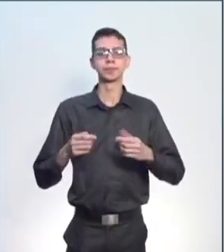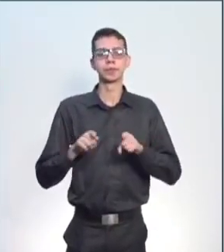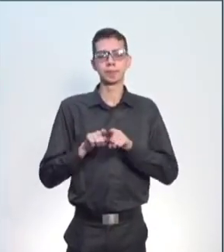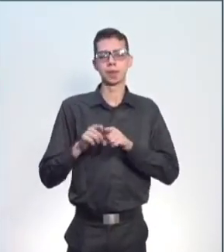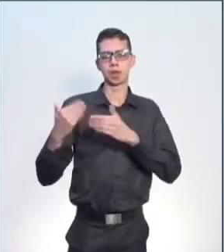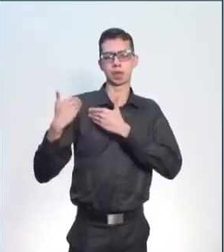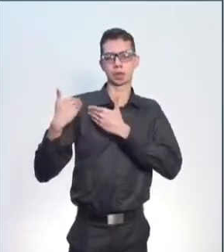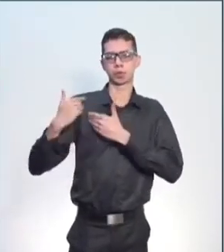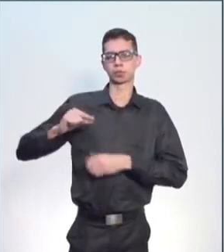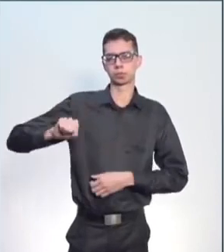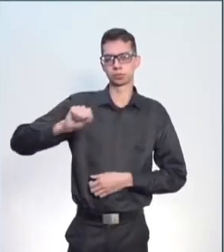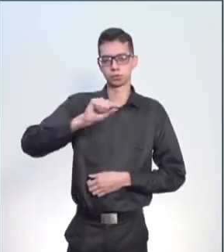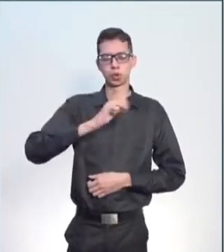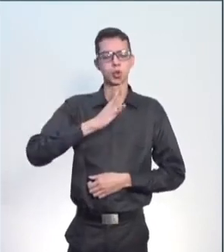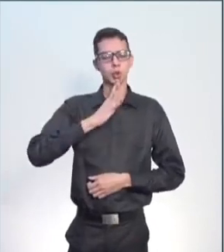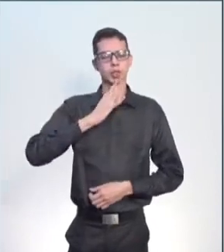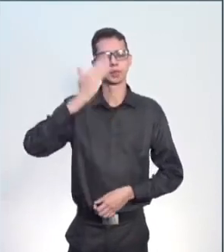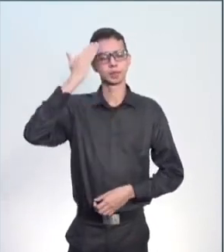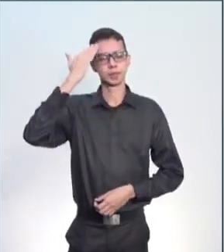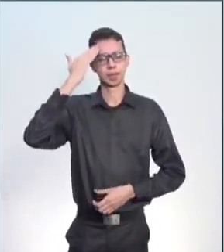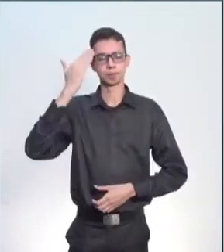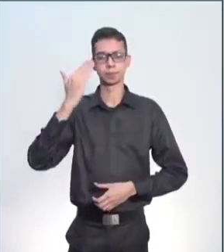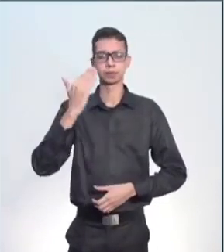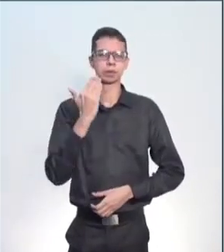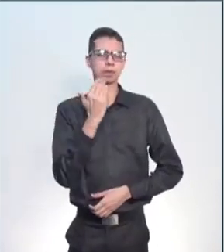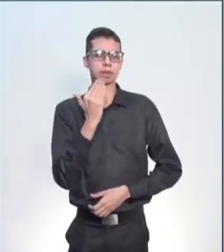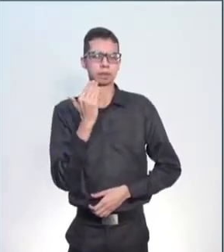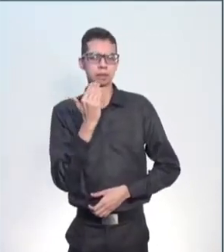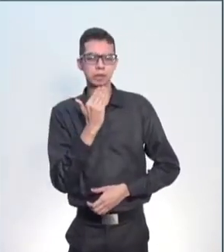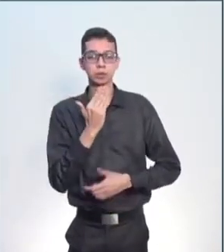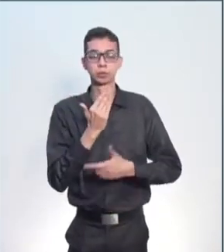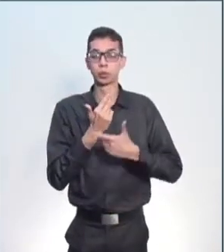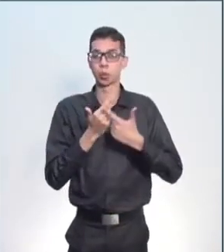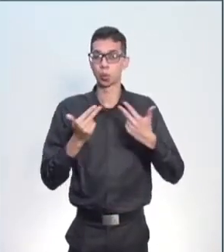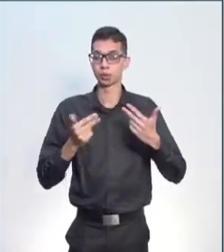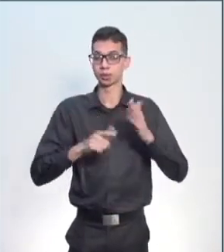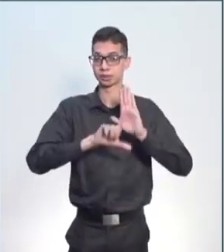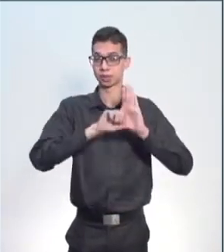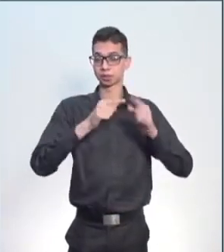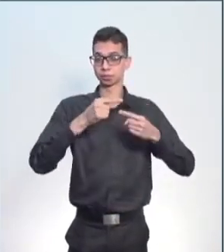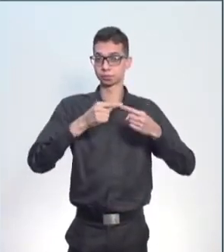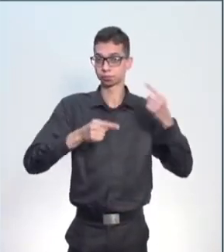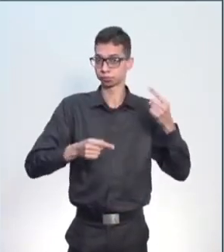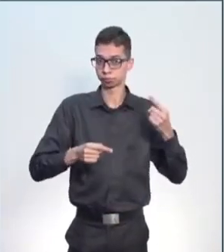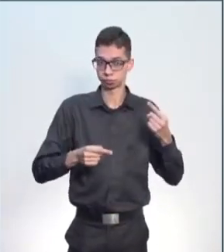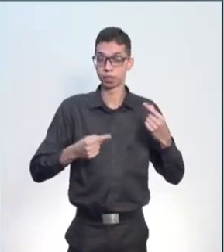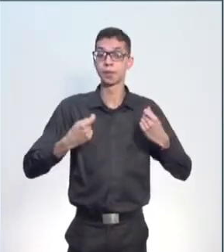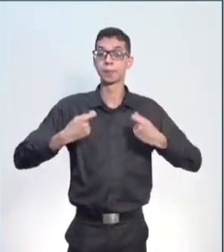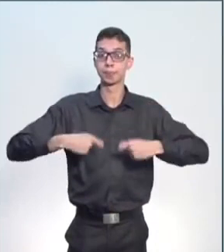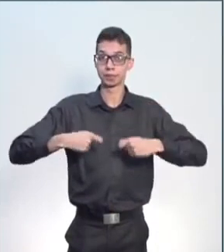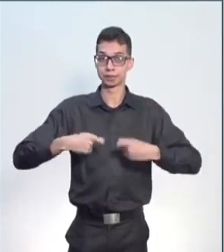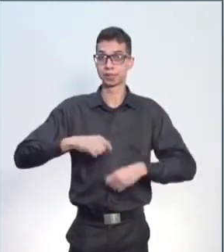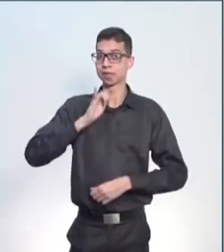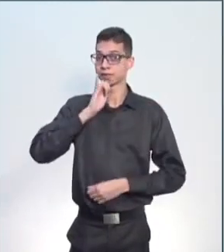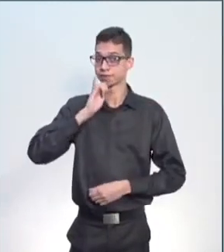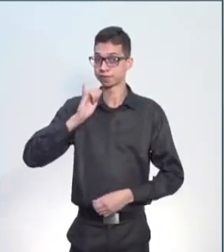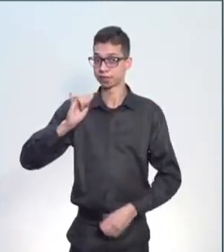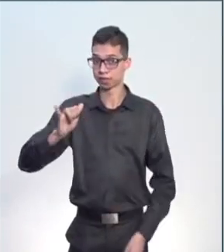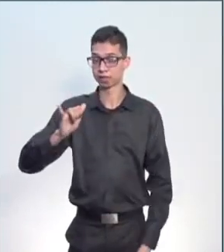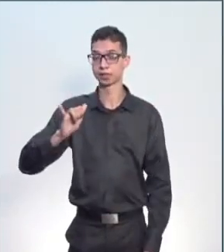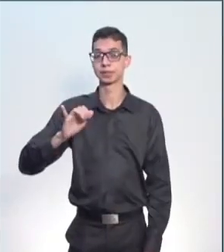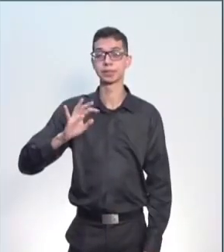de qualquer irregularidade ou ilegalidade, dela darão ciência ao Tribunal de Contas da